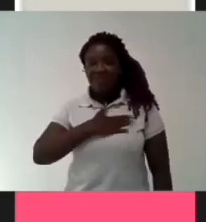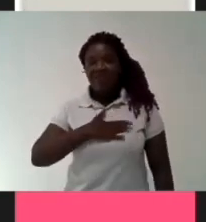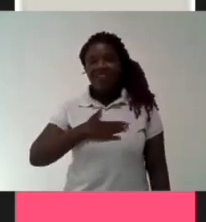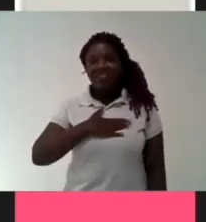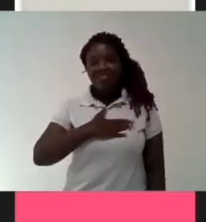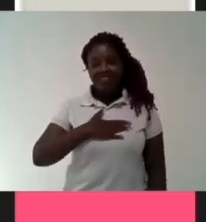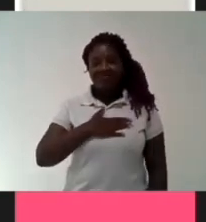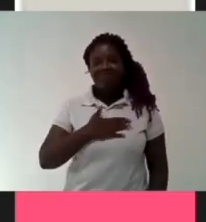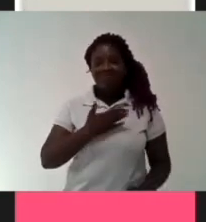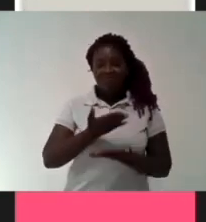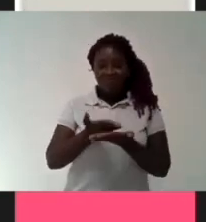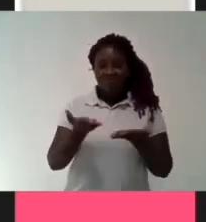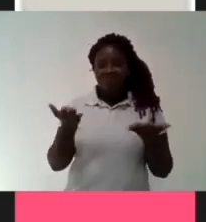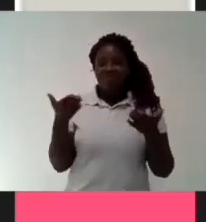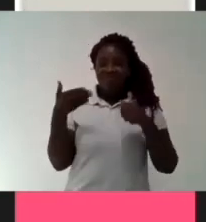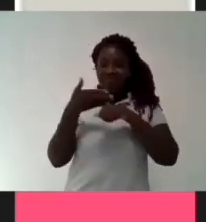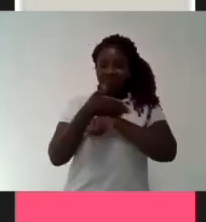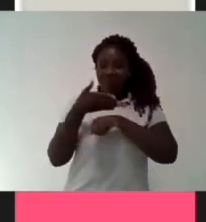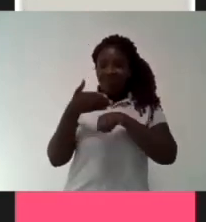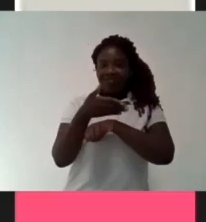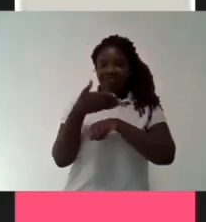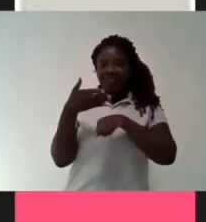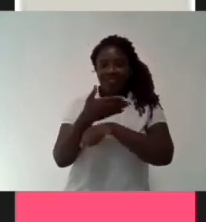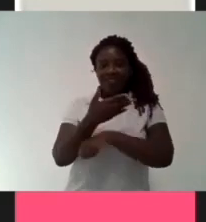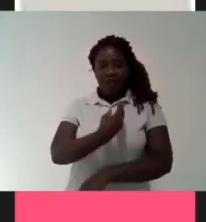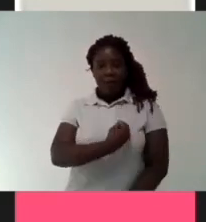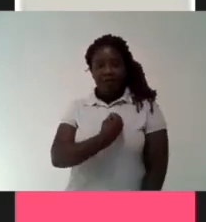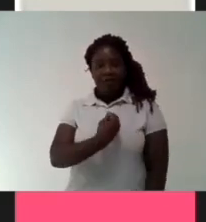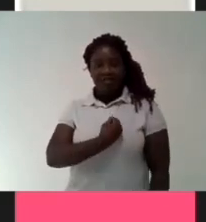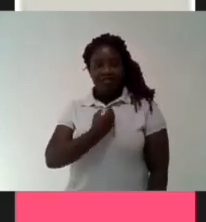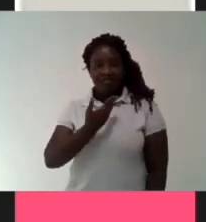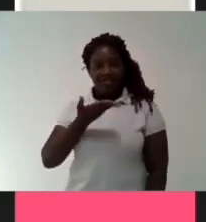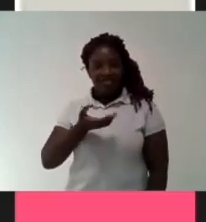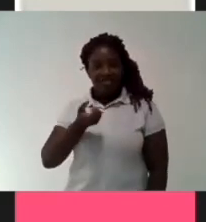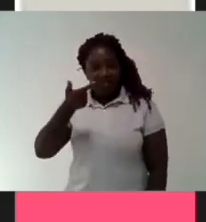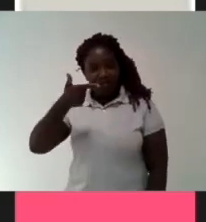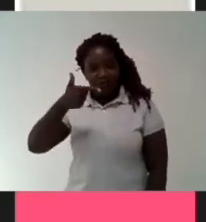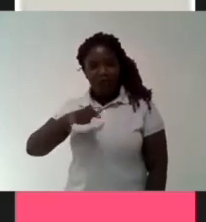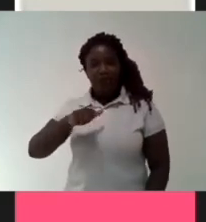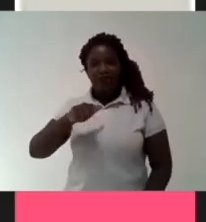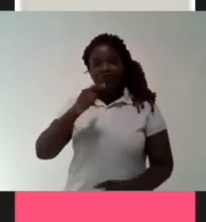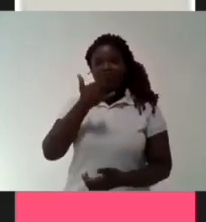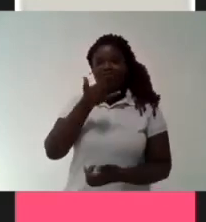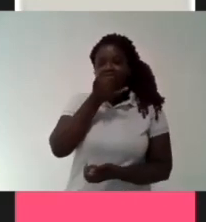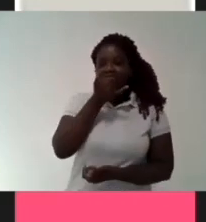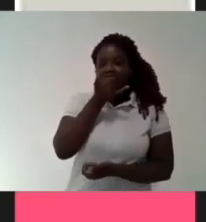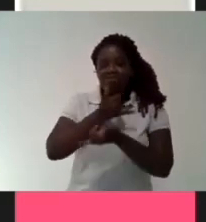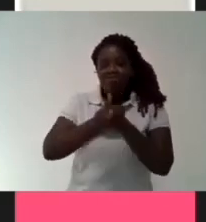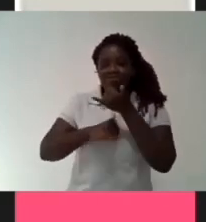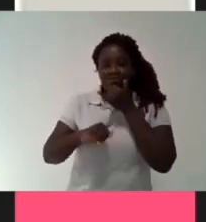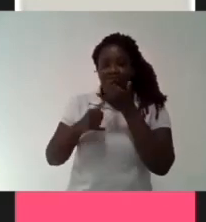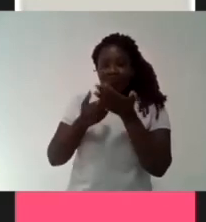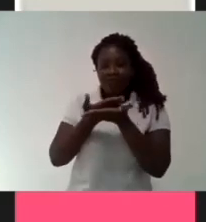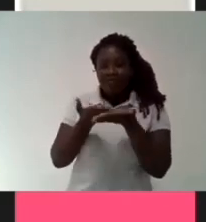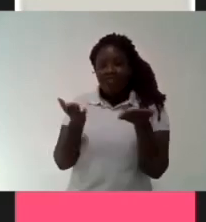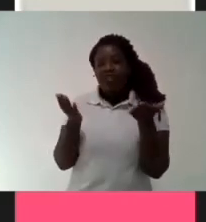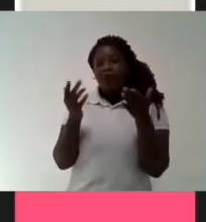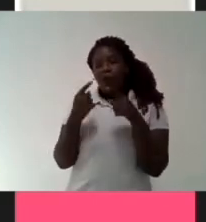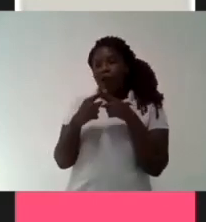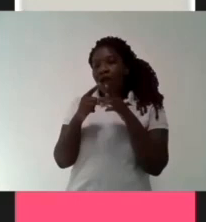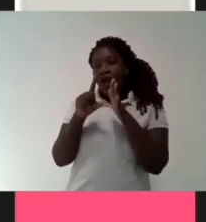um prazer ter todos vocês aqui e, mais uma pedimos desculpas pelo grande atraso e os problemas